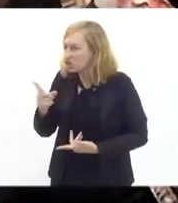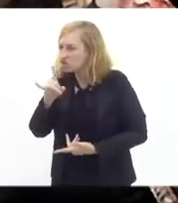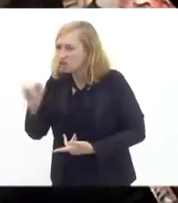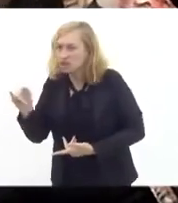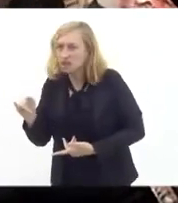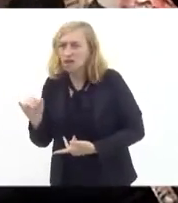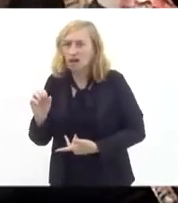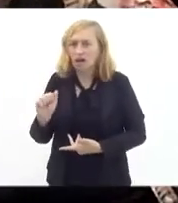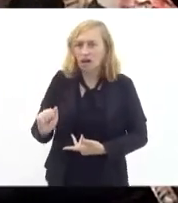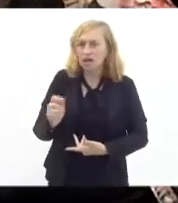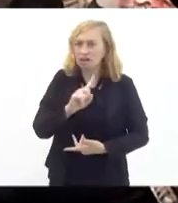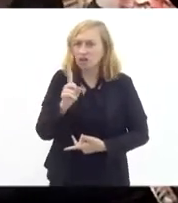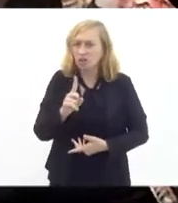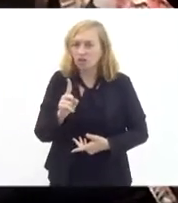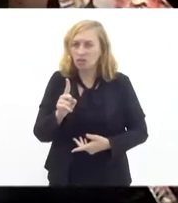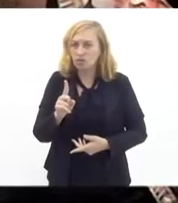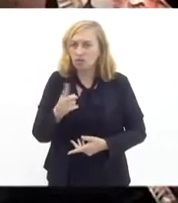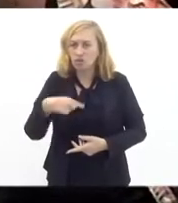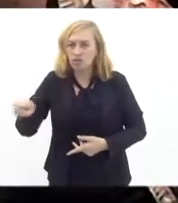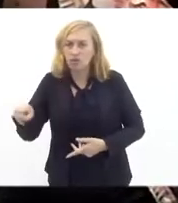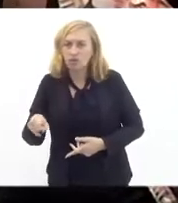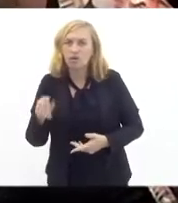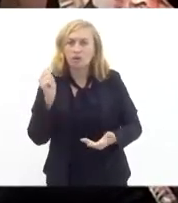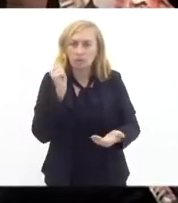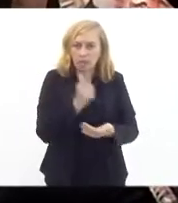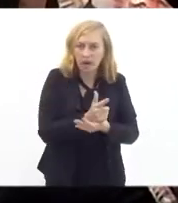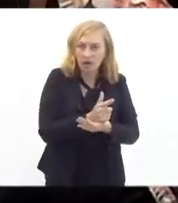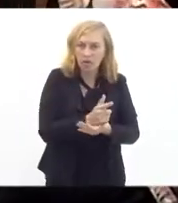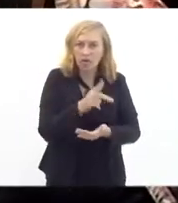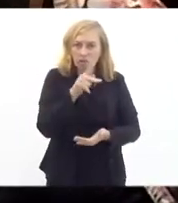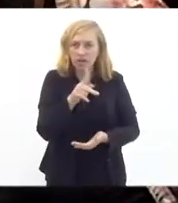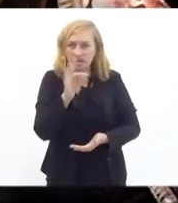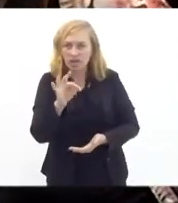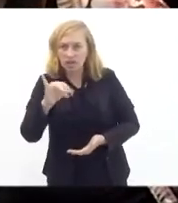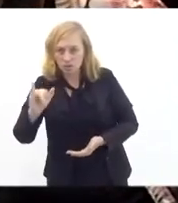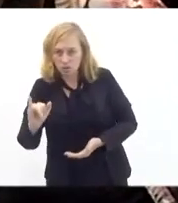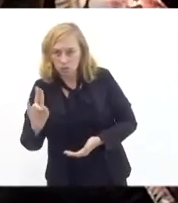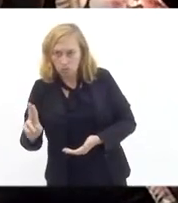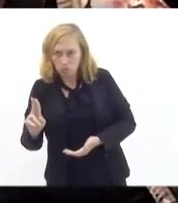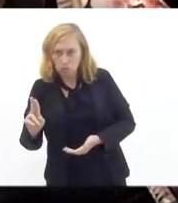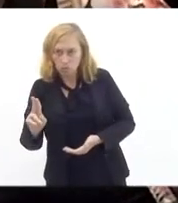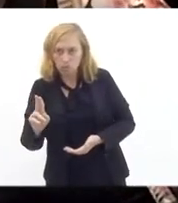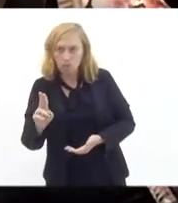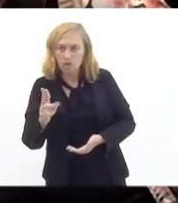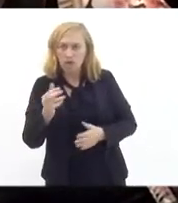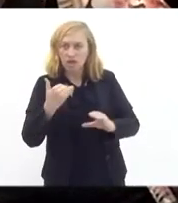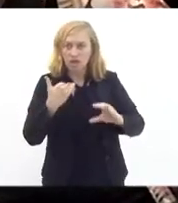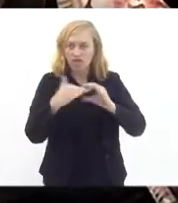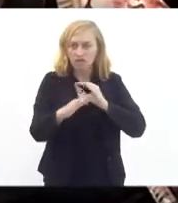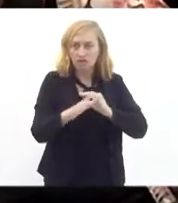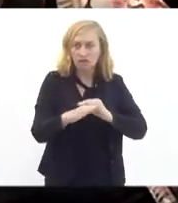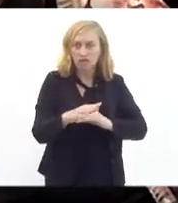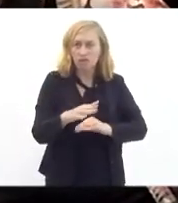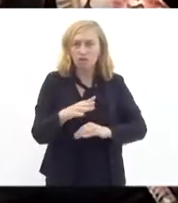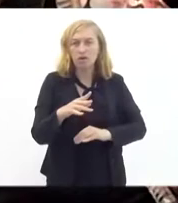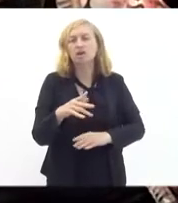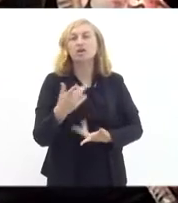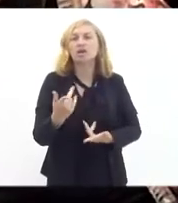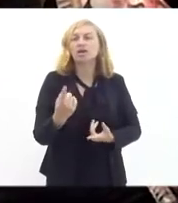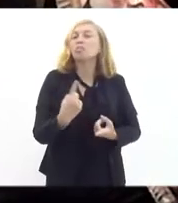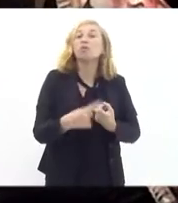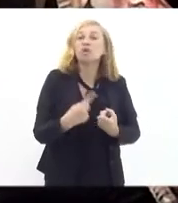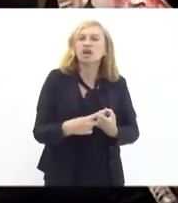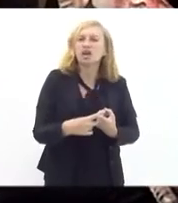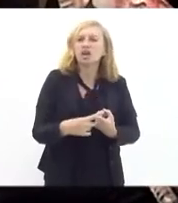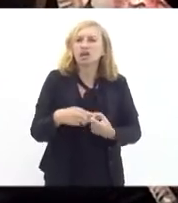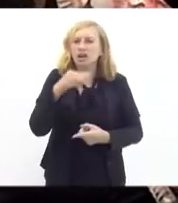Não foi. Se eu não pagar o IPTU, a prefeitura não me manda um recadinho? Manda um recadinho. Por quê? Porque que hoje, na Mangueira,